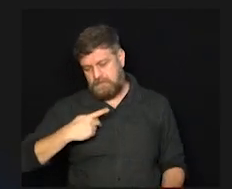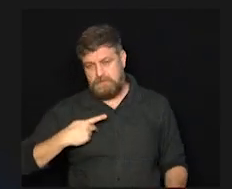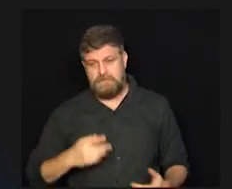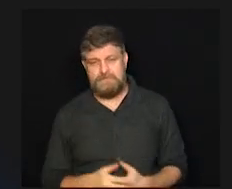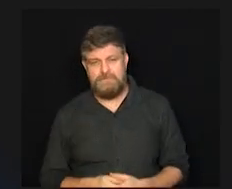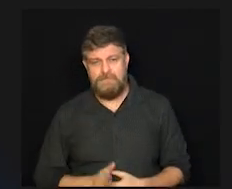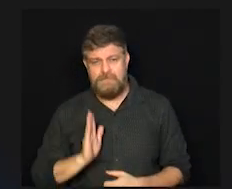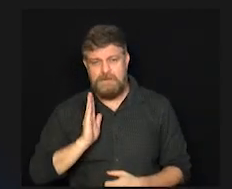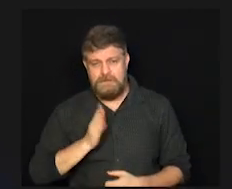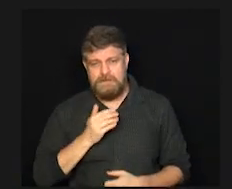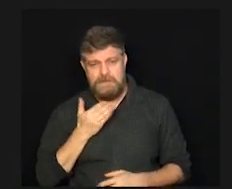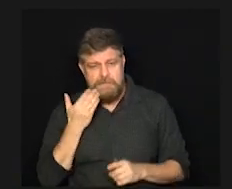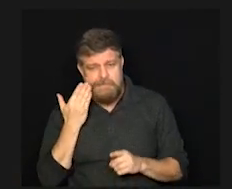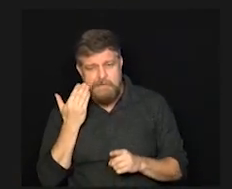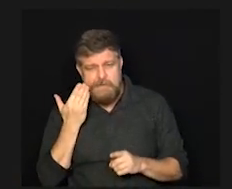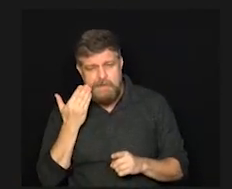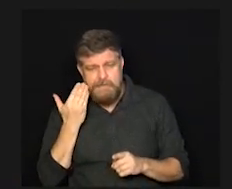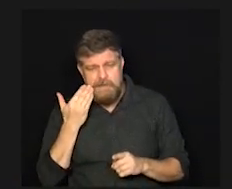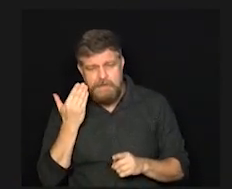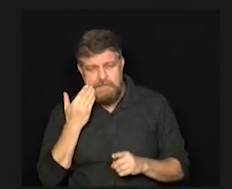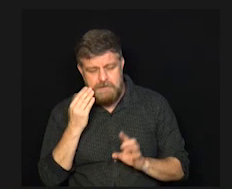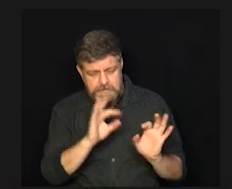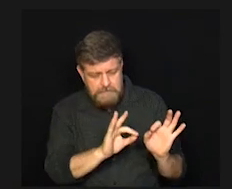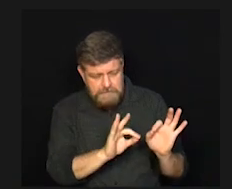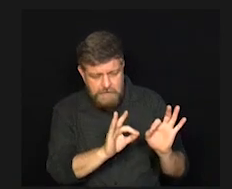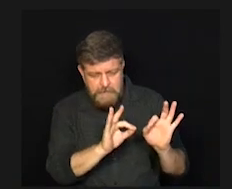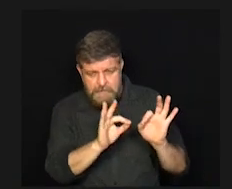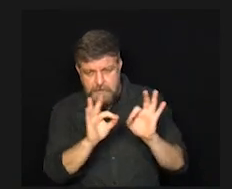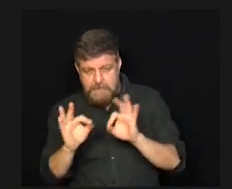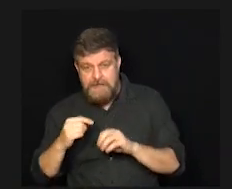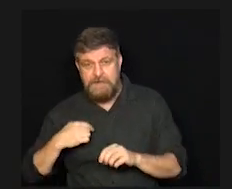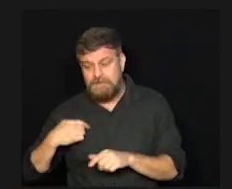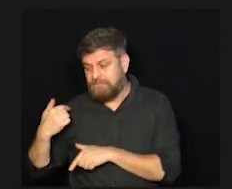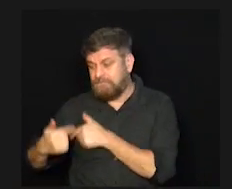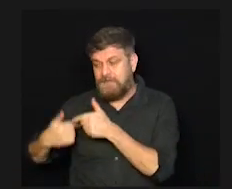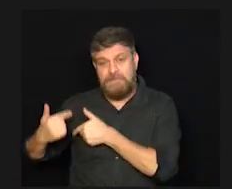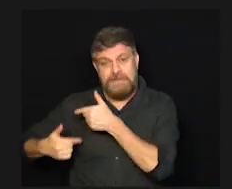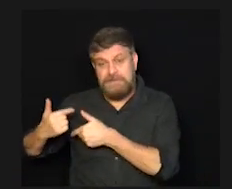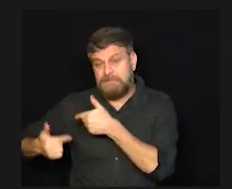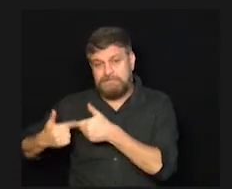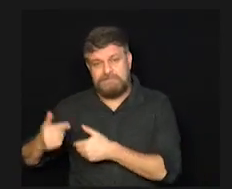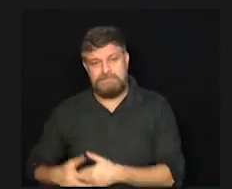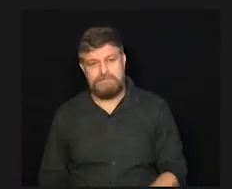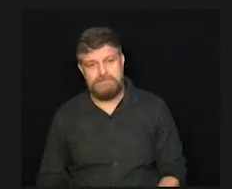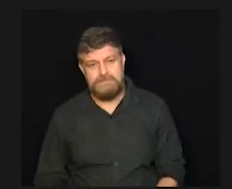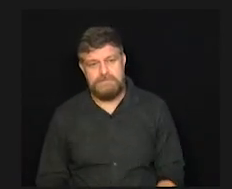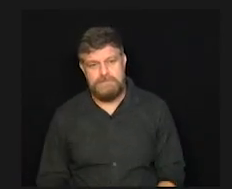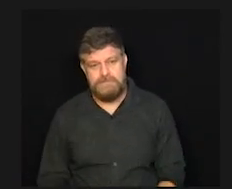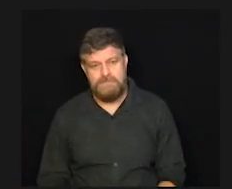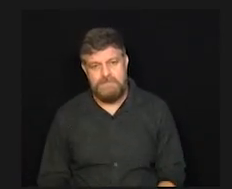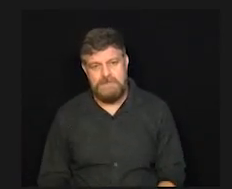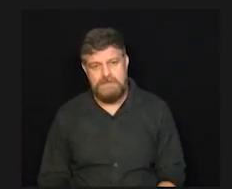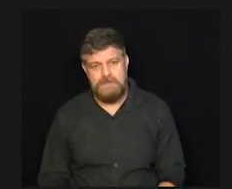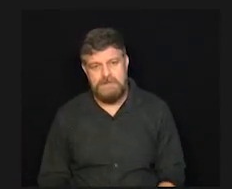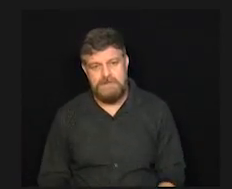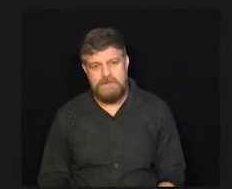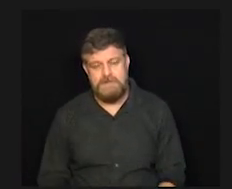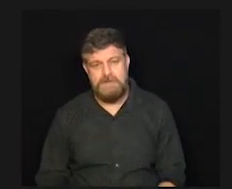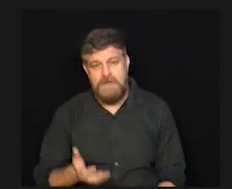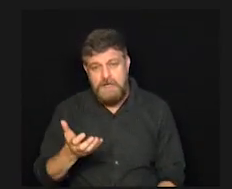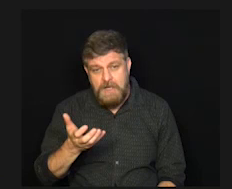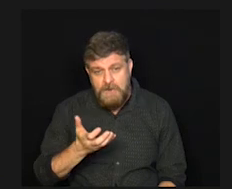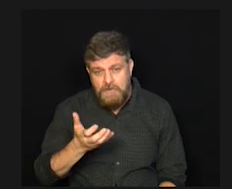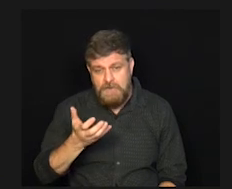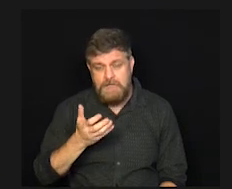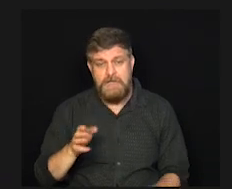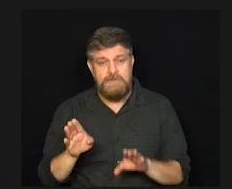ouvindo vocês desde o começo, como eu estou no trabalho aqui trabalhando, e quero ouvir e